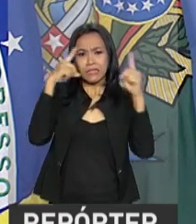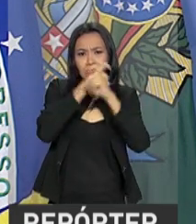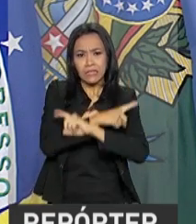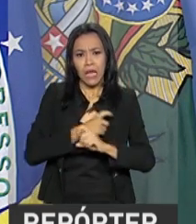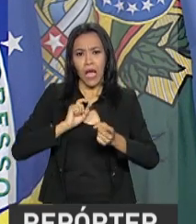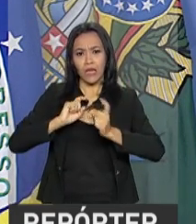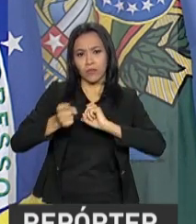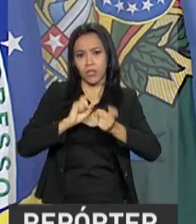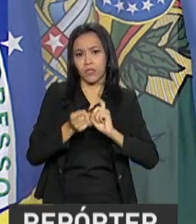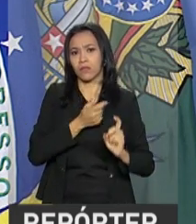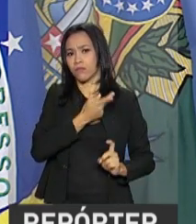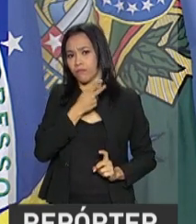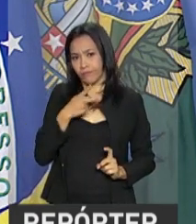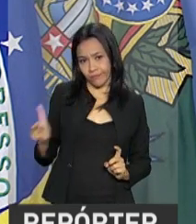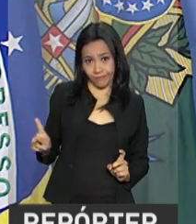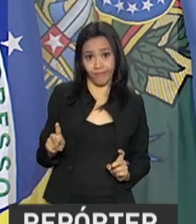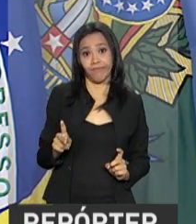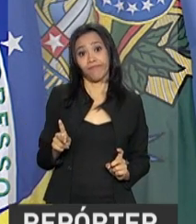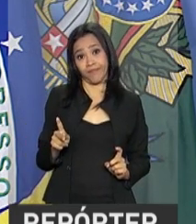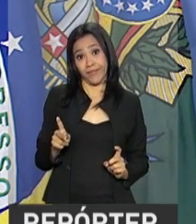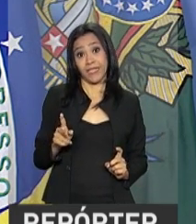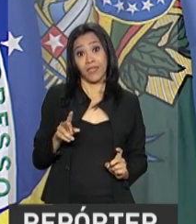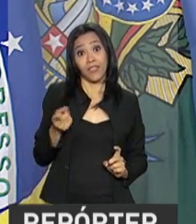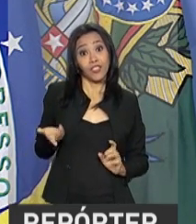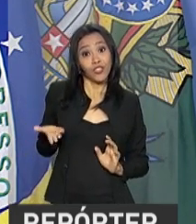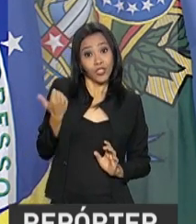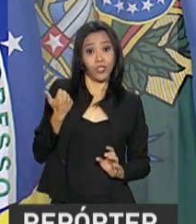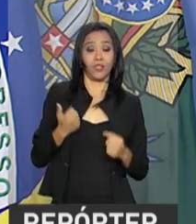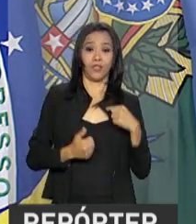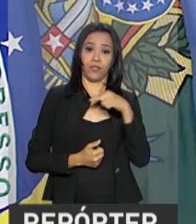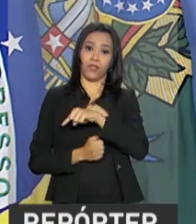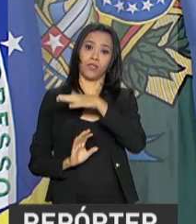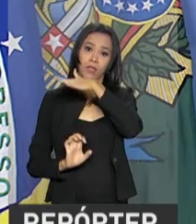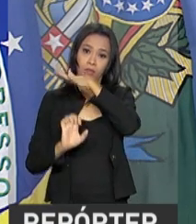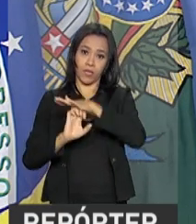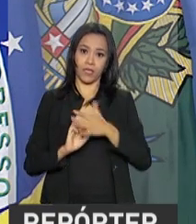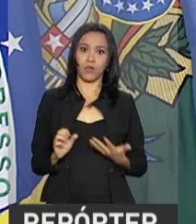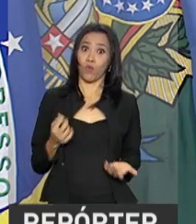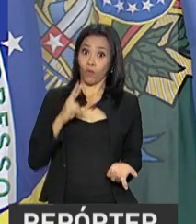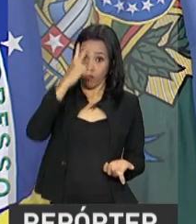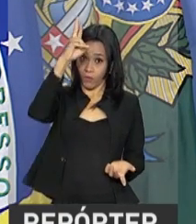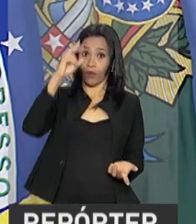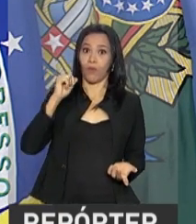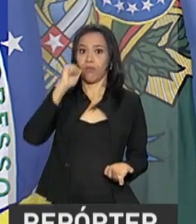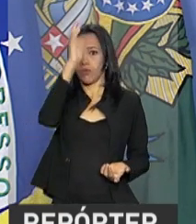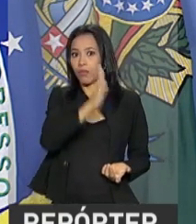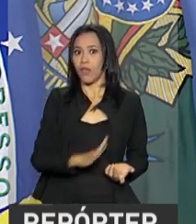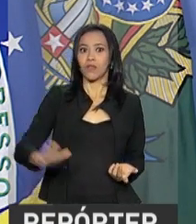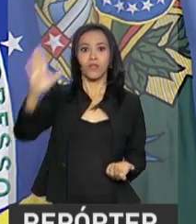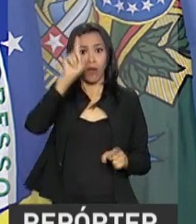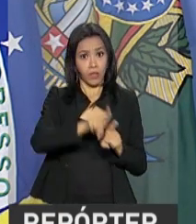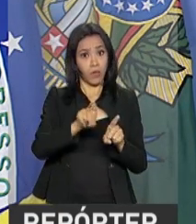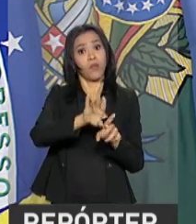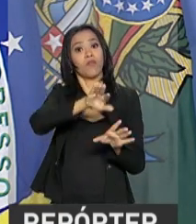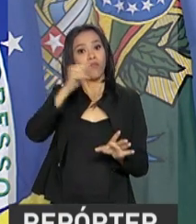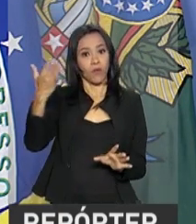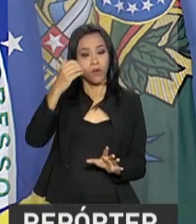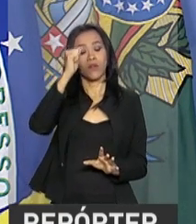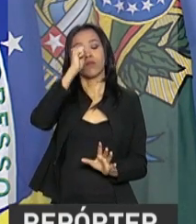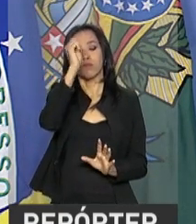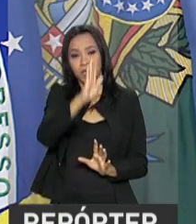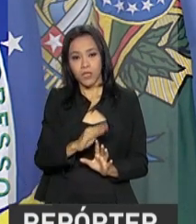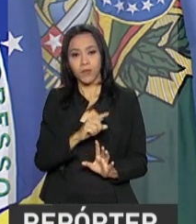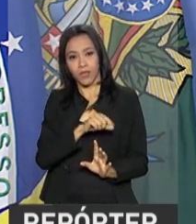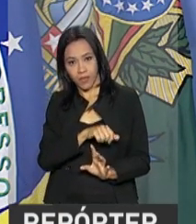e de recursos que eh retire dela o grande prestígio nacional e internacional que